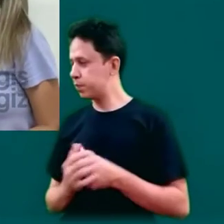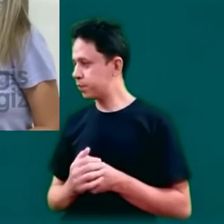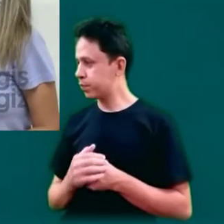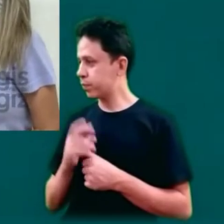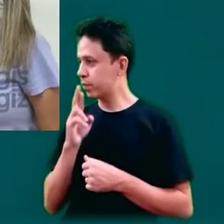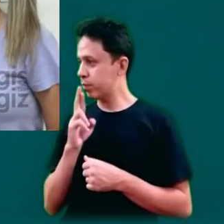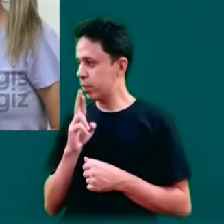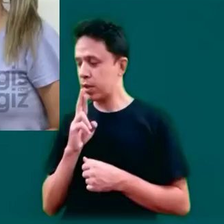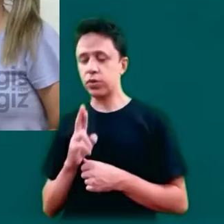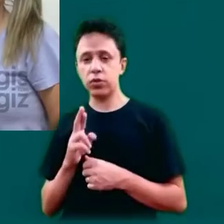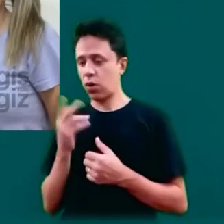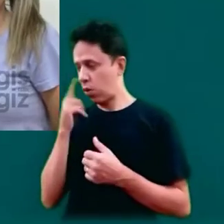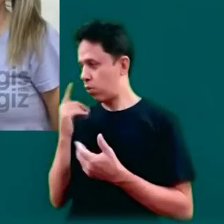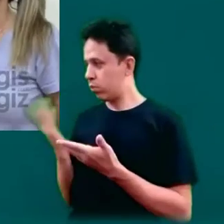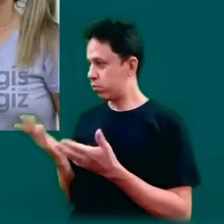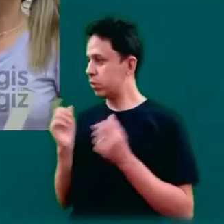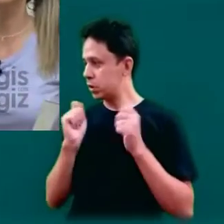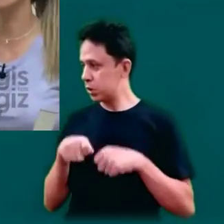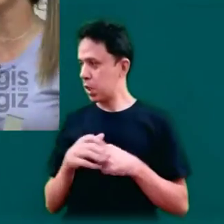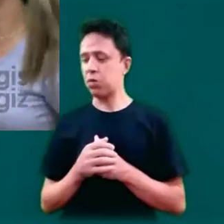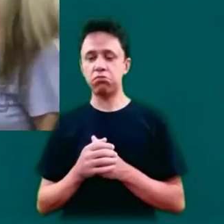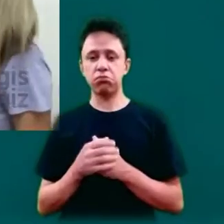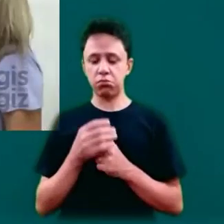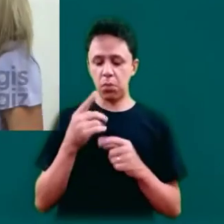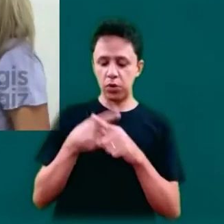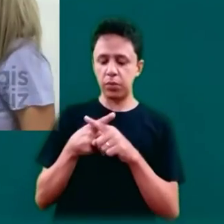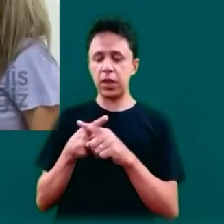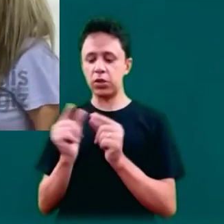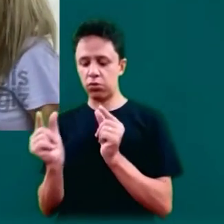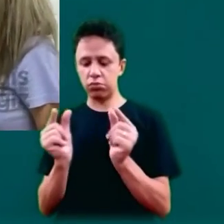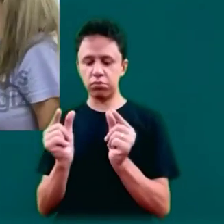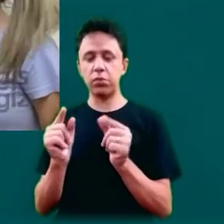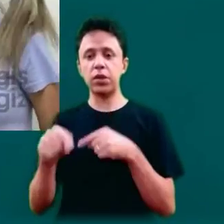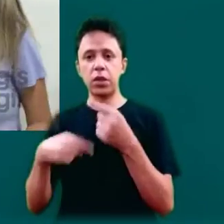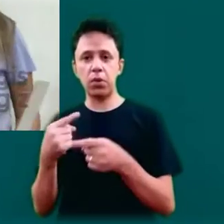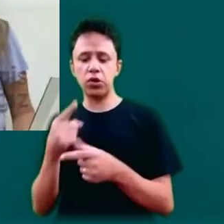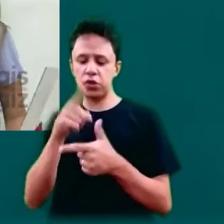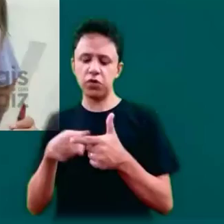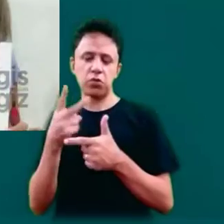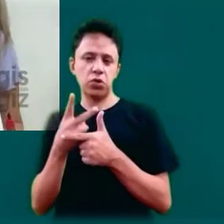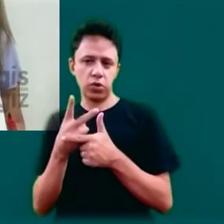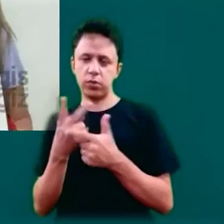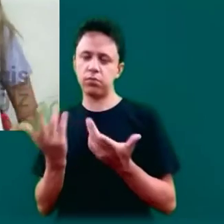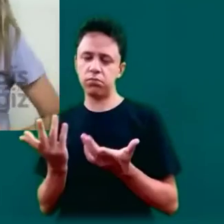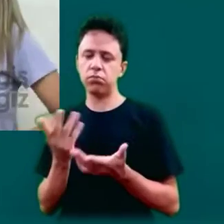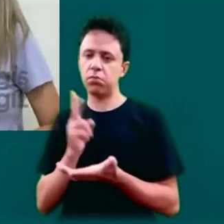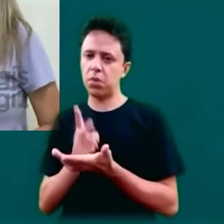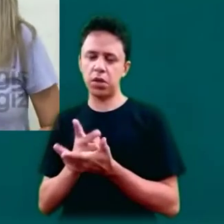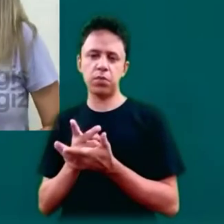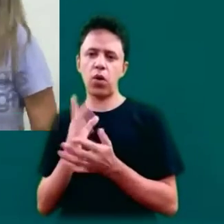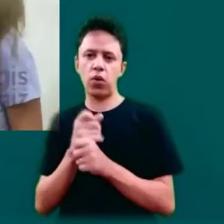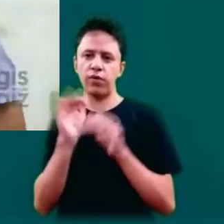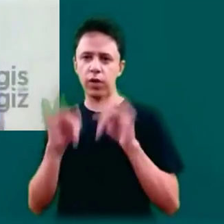2 e o resultado eu multiplico por 37, bem como eu posso fazer a multiplicação desses dois depois dividir por 2. Vai dar na mesma a conta